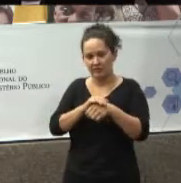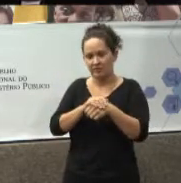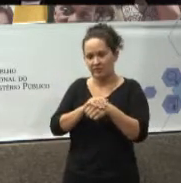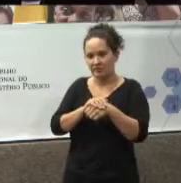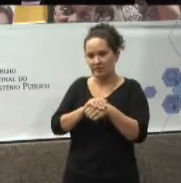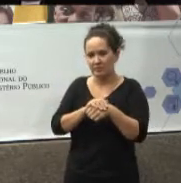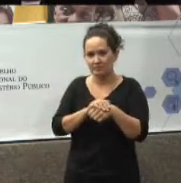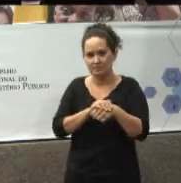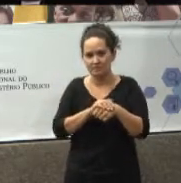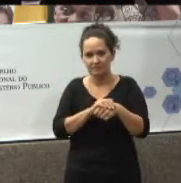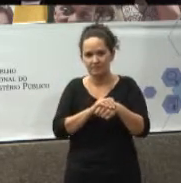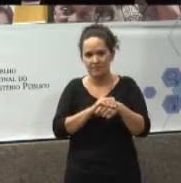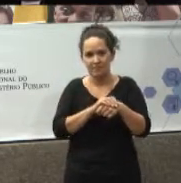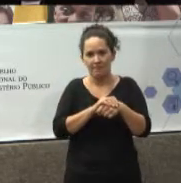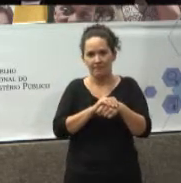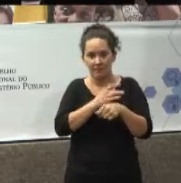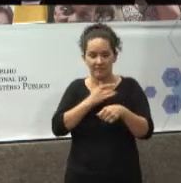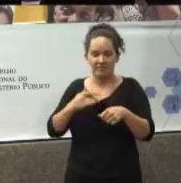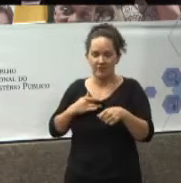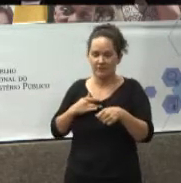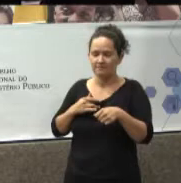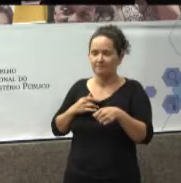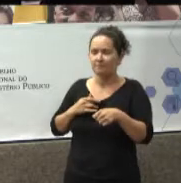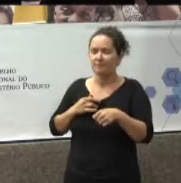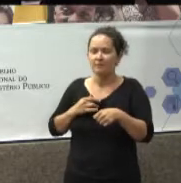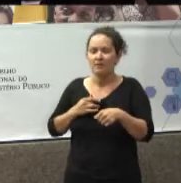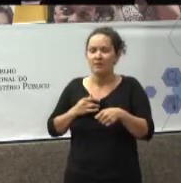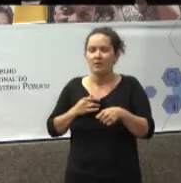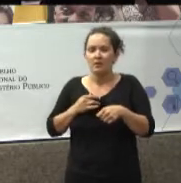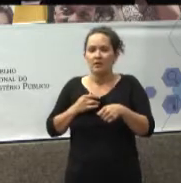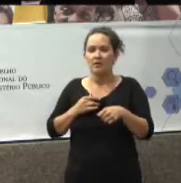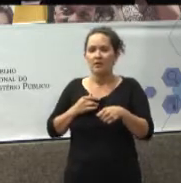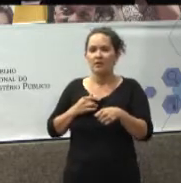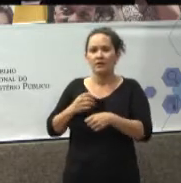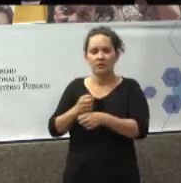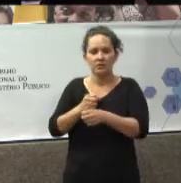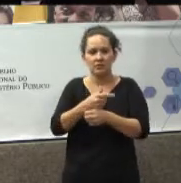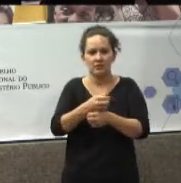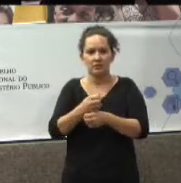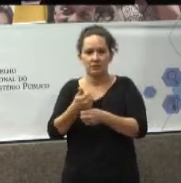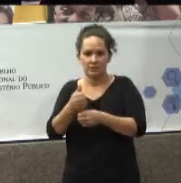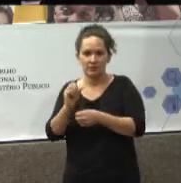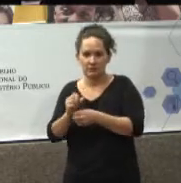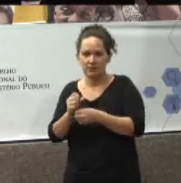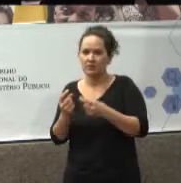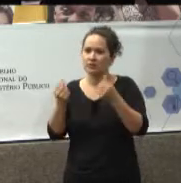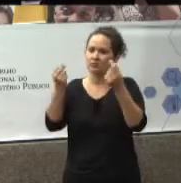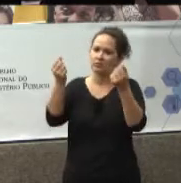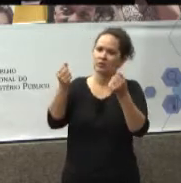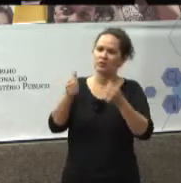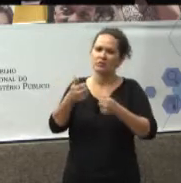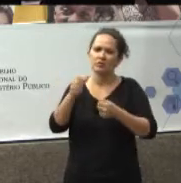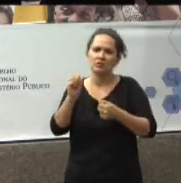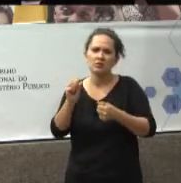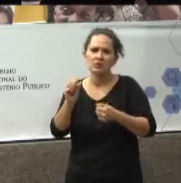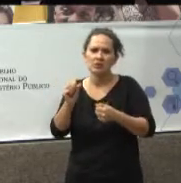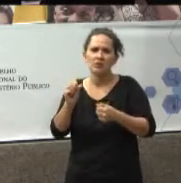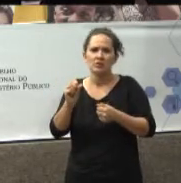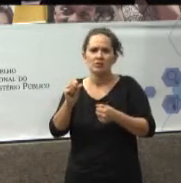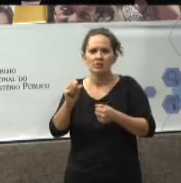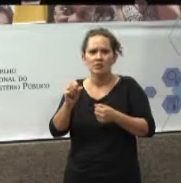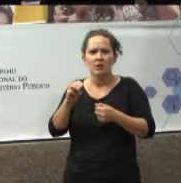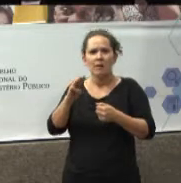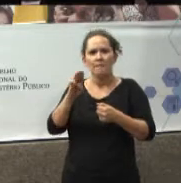nós gastamos em 2016 1.6 bilhões de saúde com a judicialização da